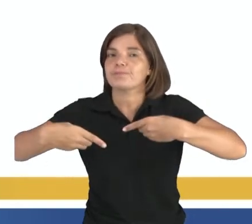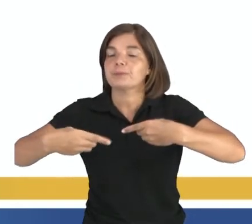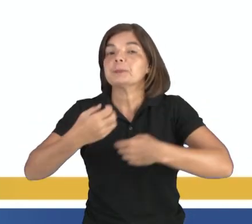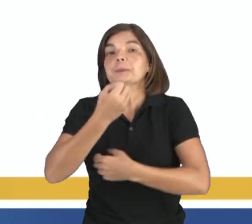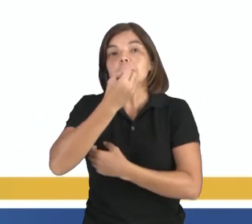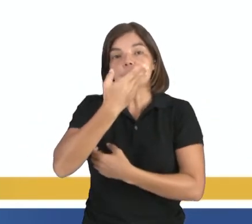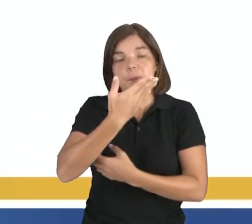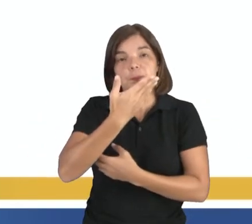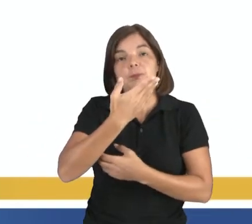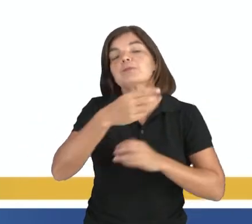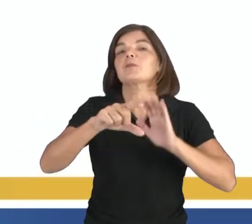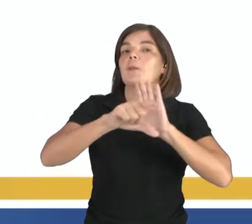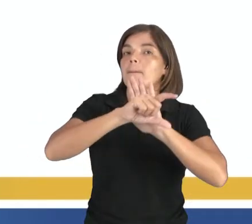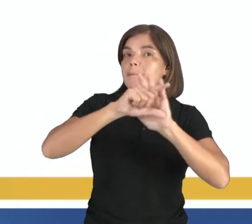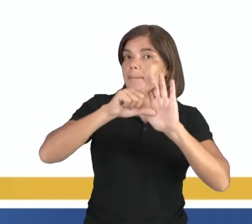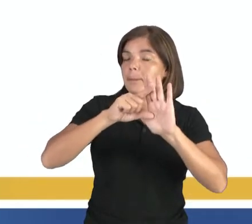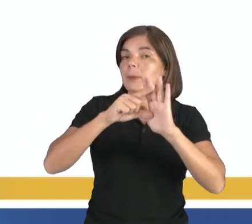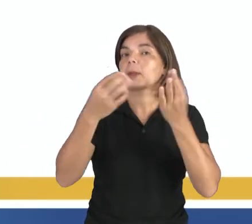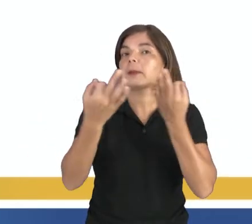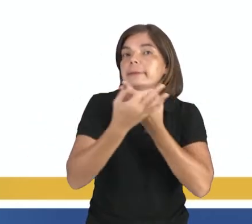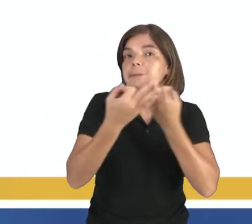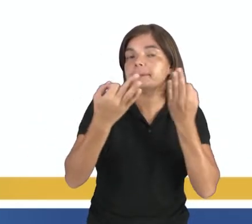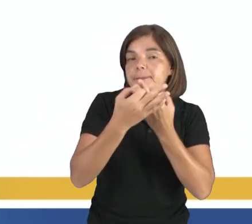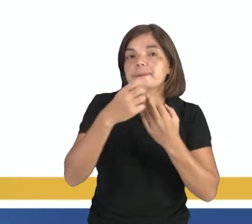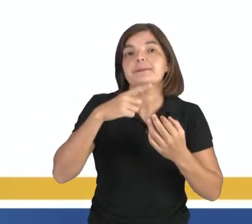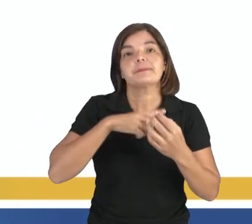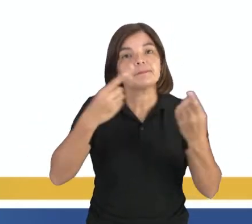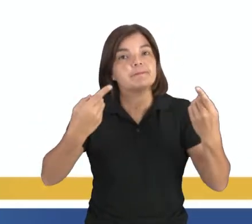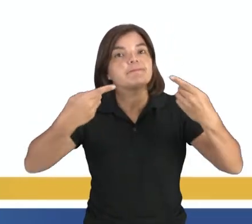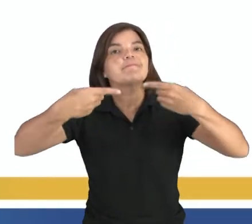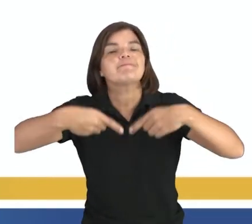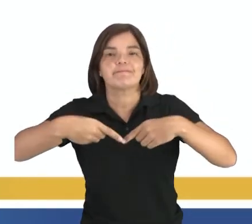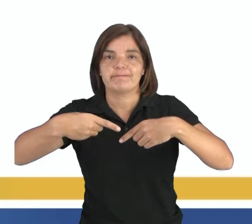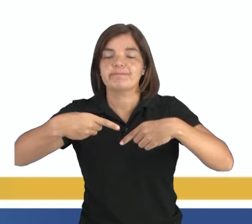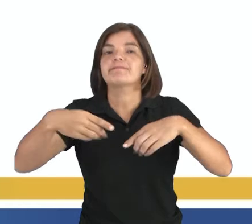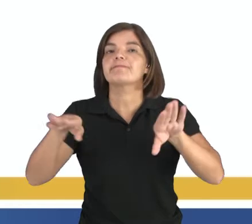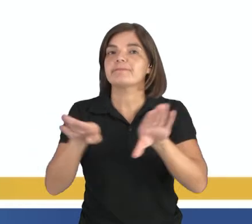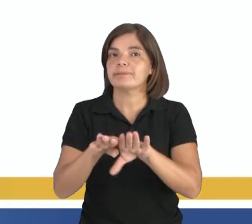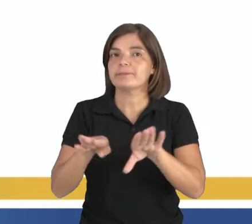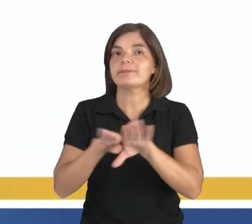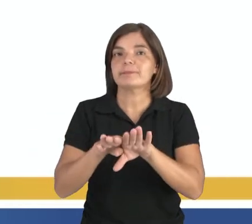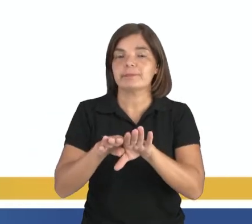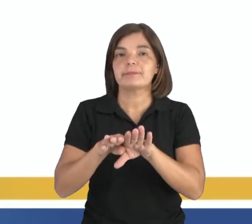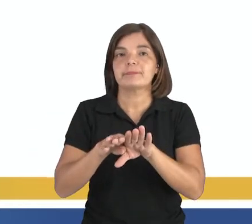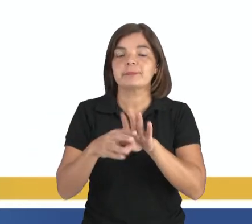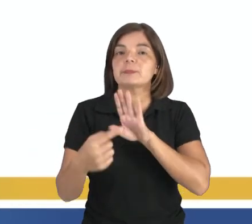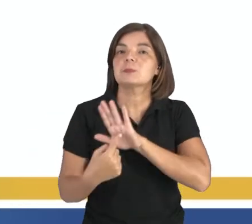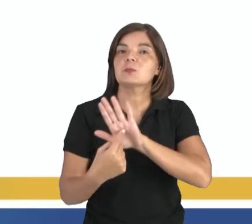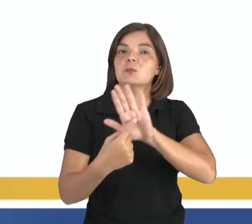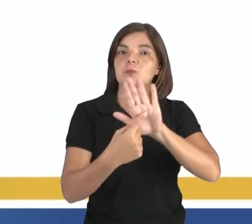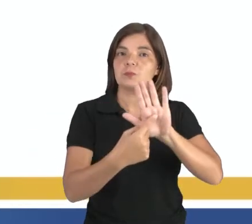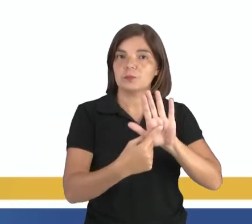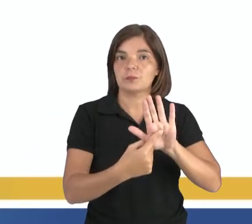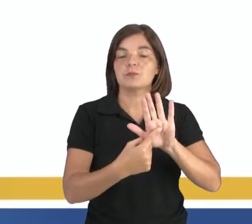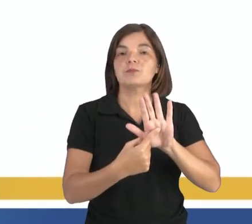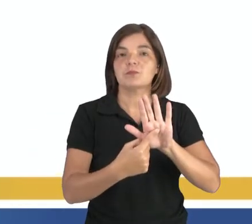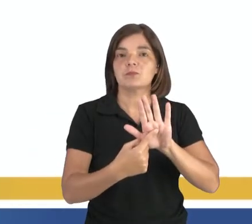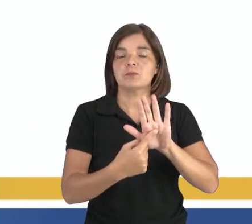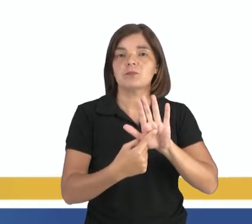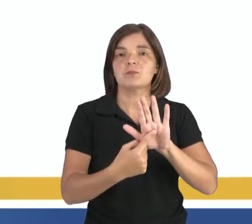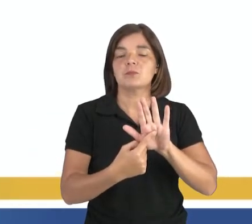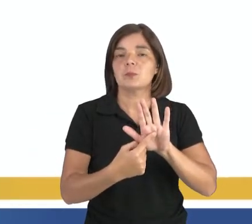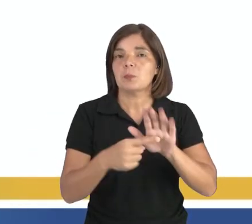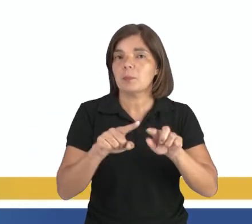de desenvolvimento, ele deve sim conter o contra-argumento, de preferência apresentado de maneira